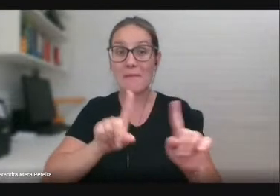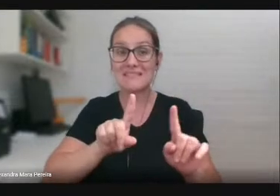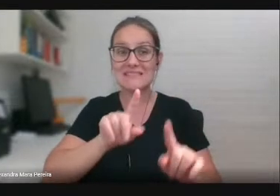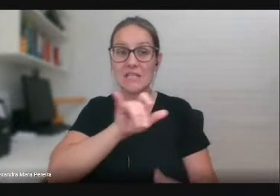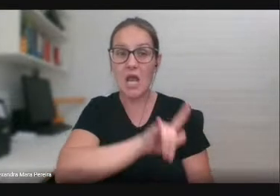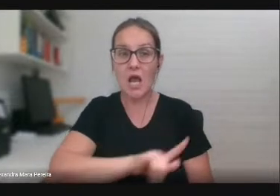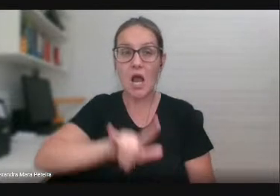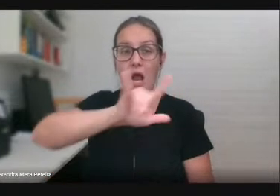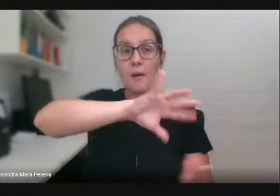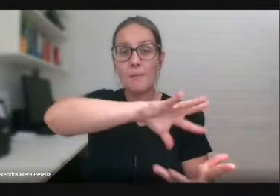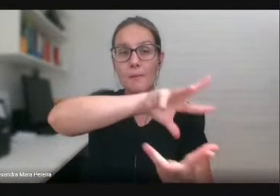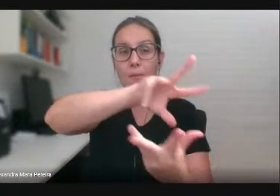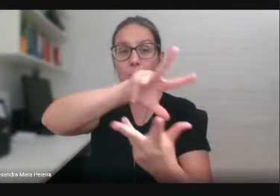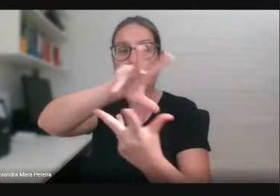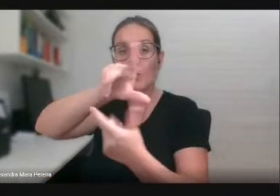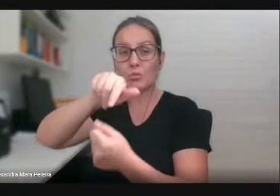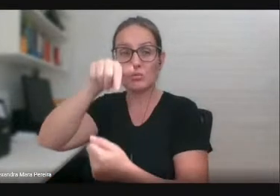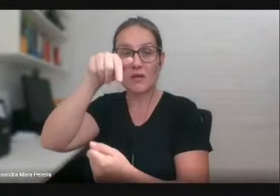Então,